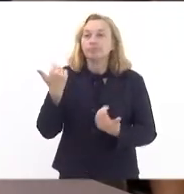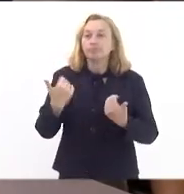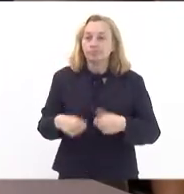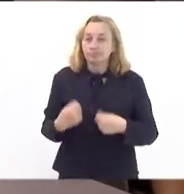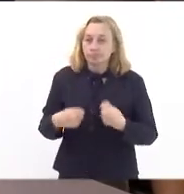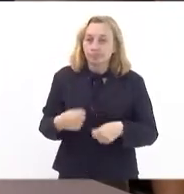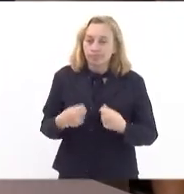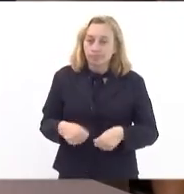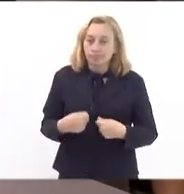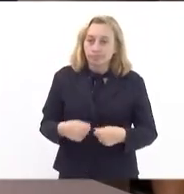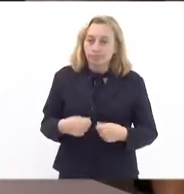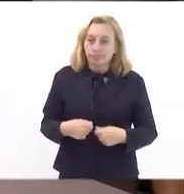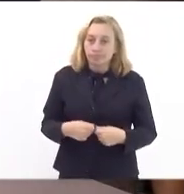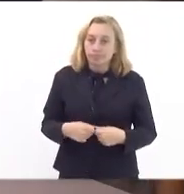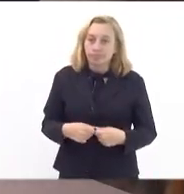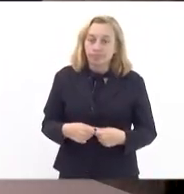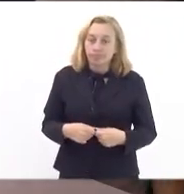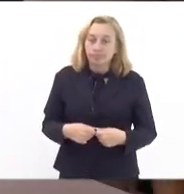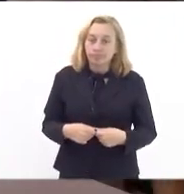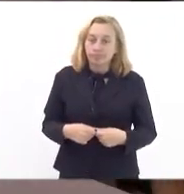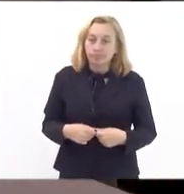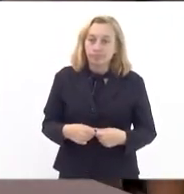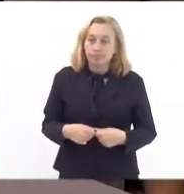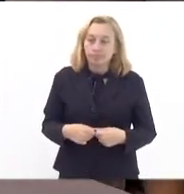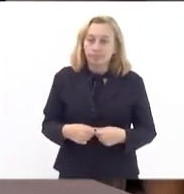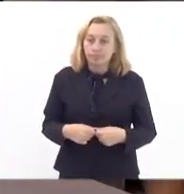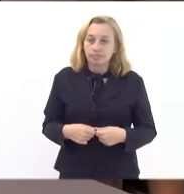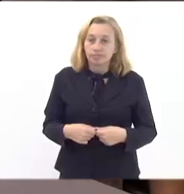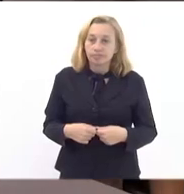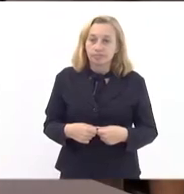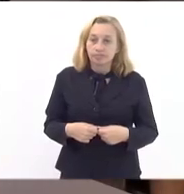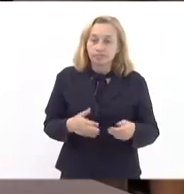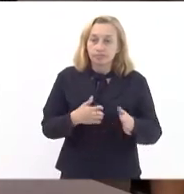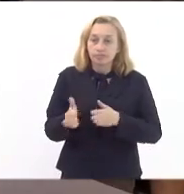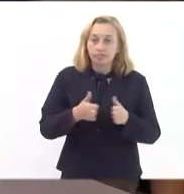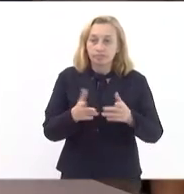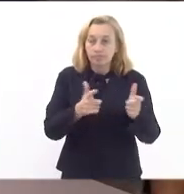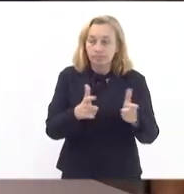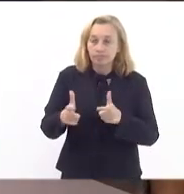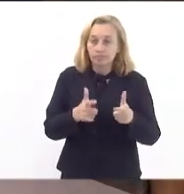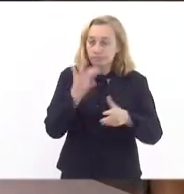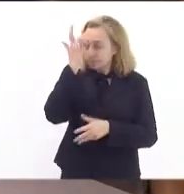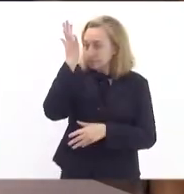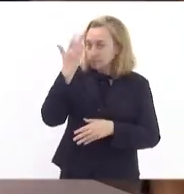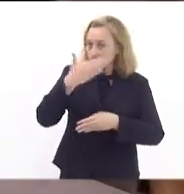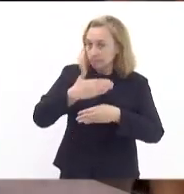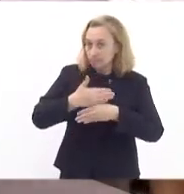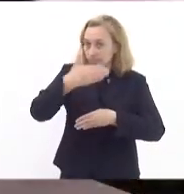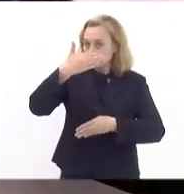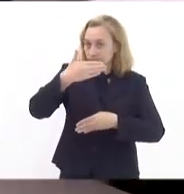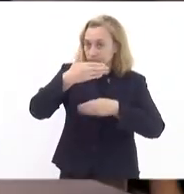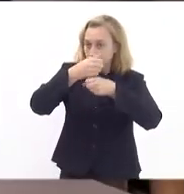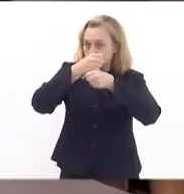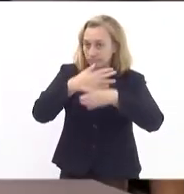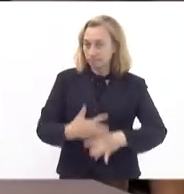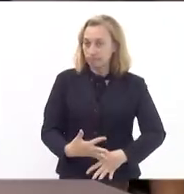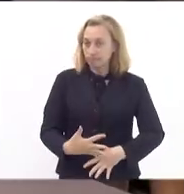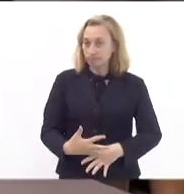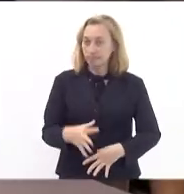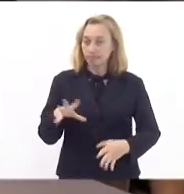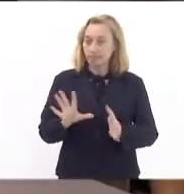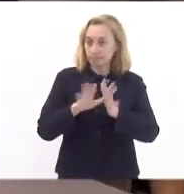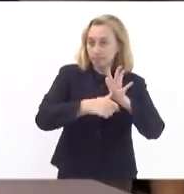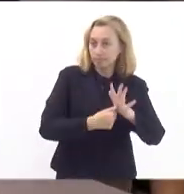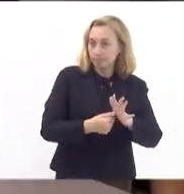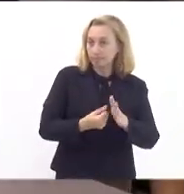necessitadas e de fato estão acessando um local fácil que tem buracos na parede para furtar E aí vamos vender